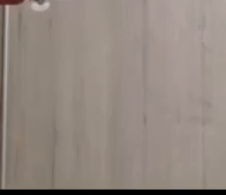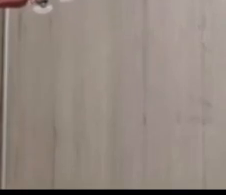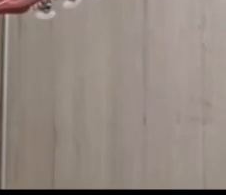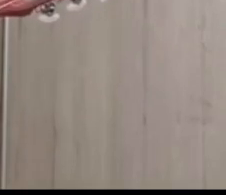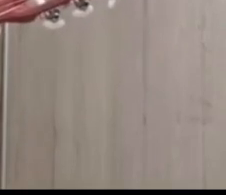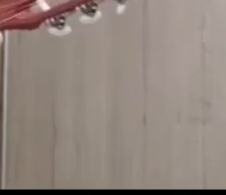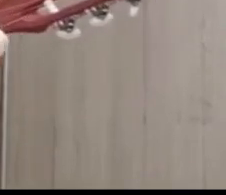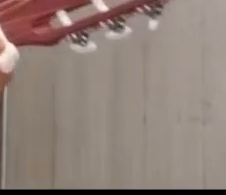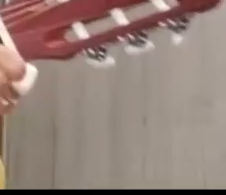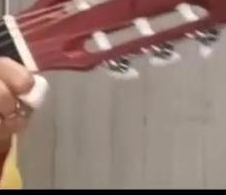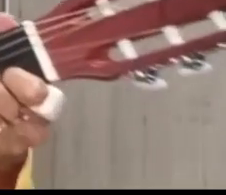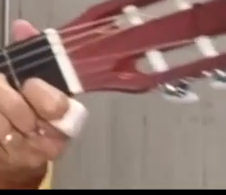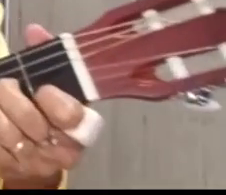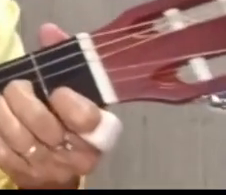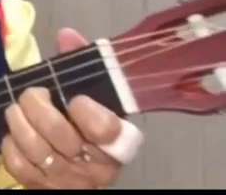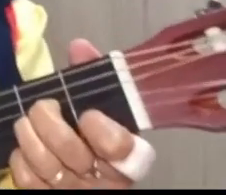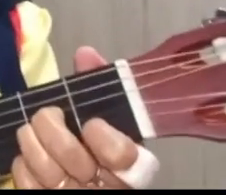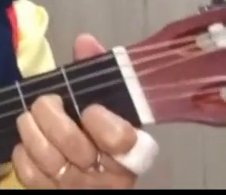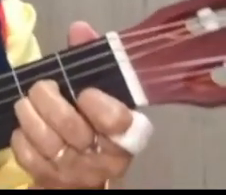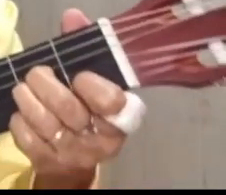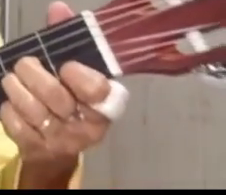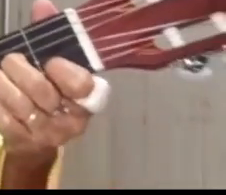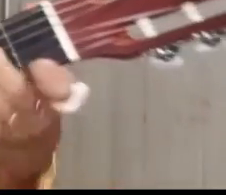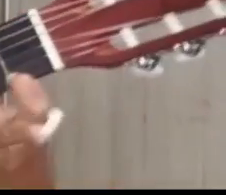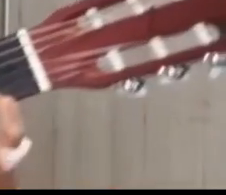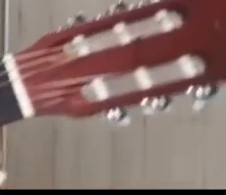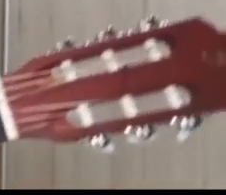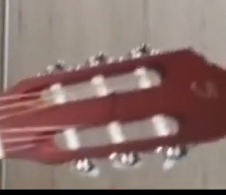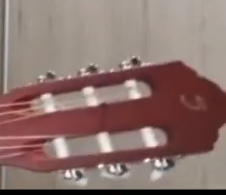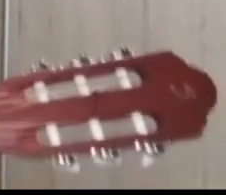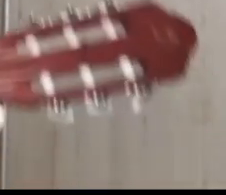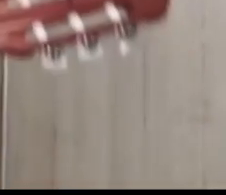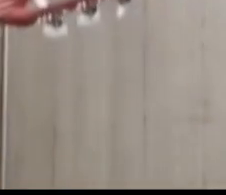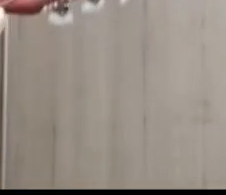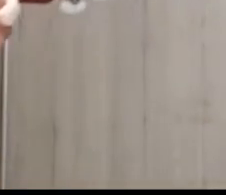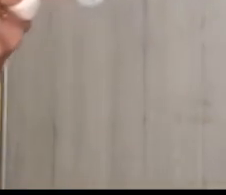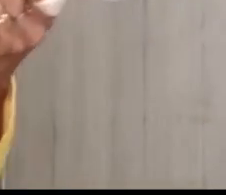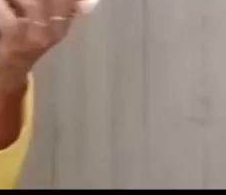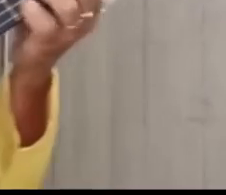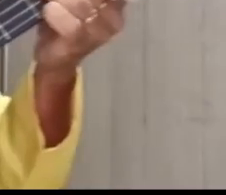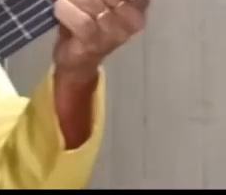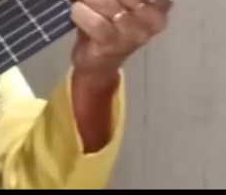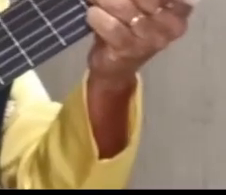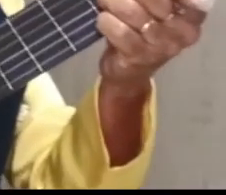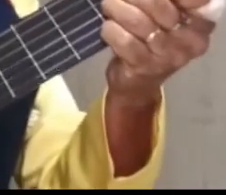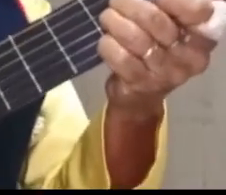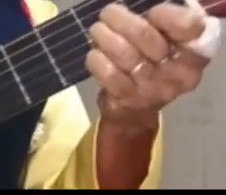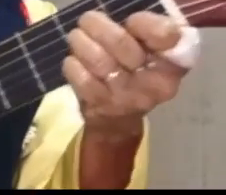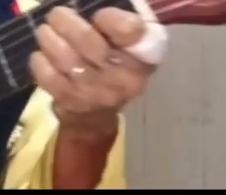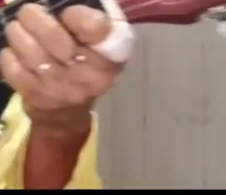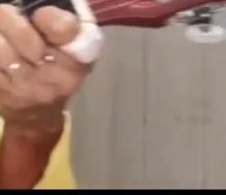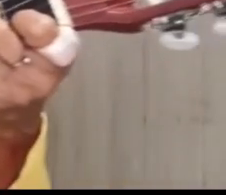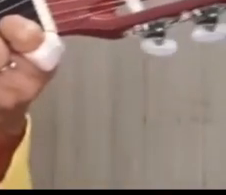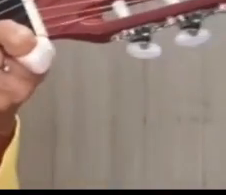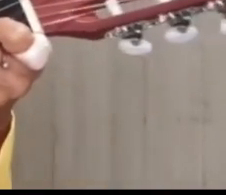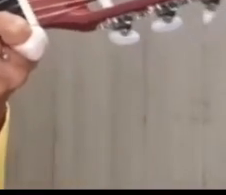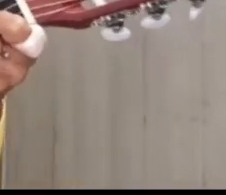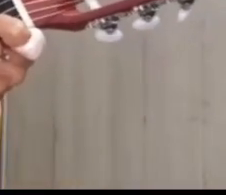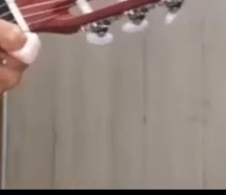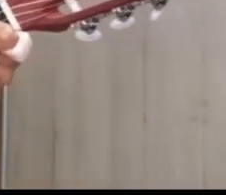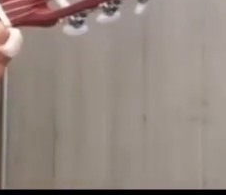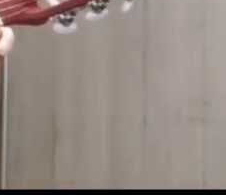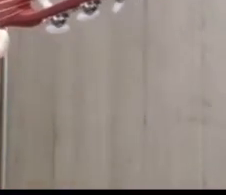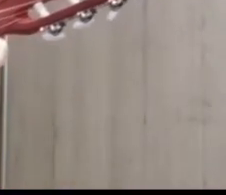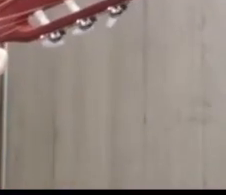tuiu, tuiu, tuiá. Era assim que cantava o sabiá.